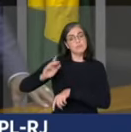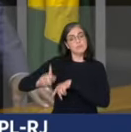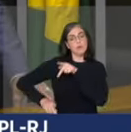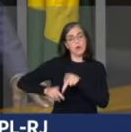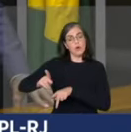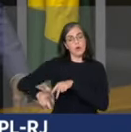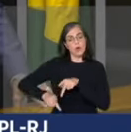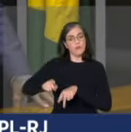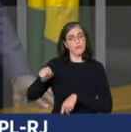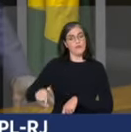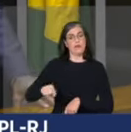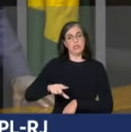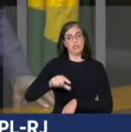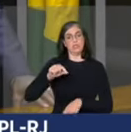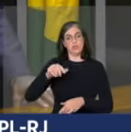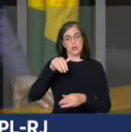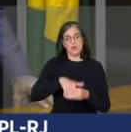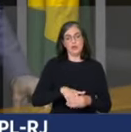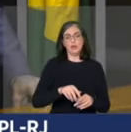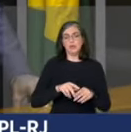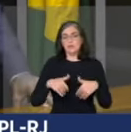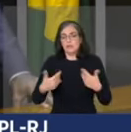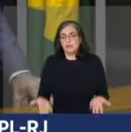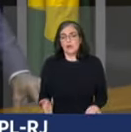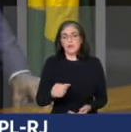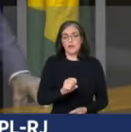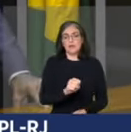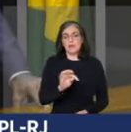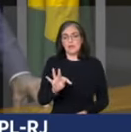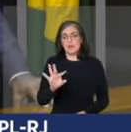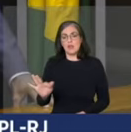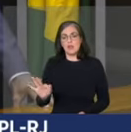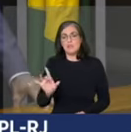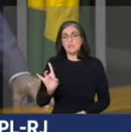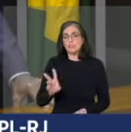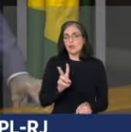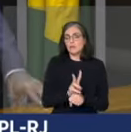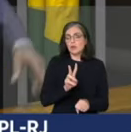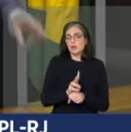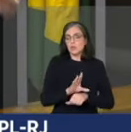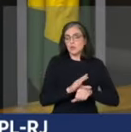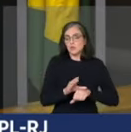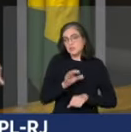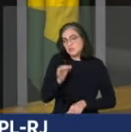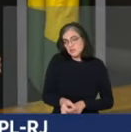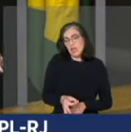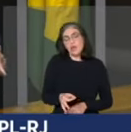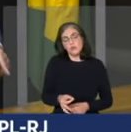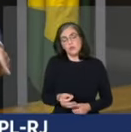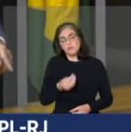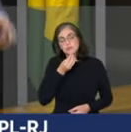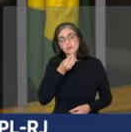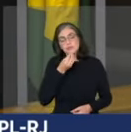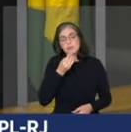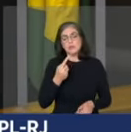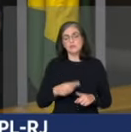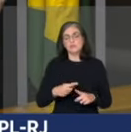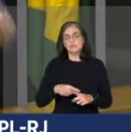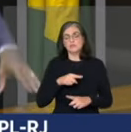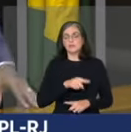eleitos o STF deveria ser somente O Guardião da Constituição aquele que faria